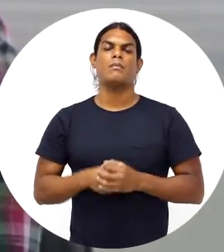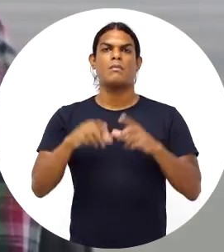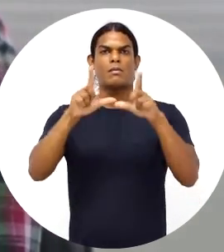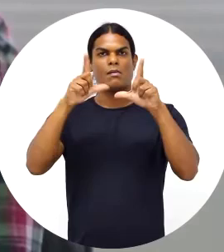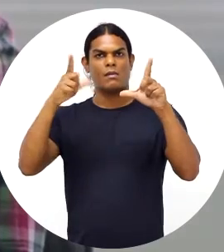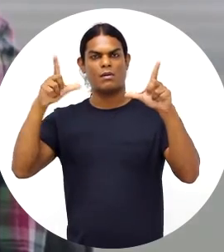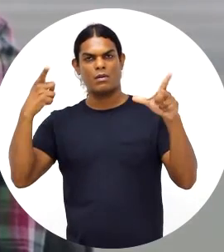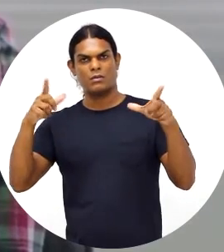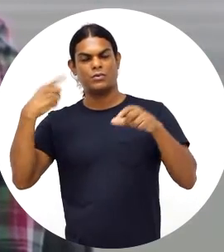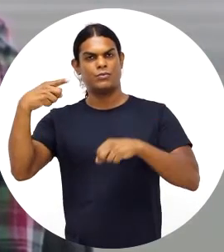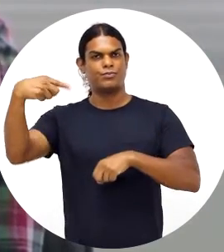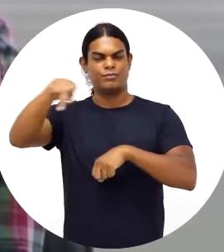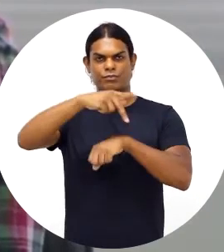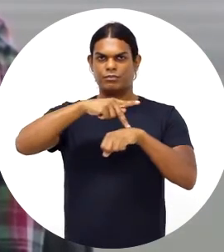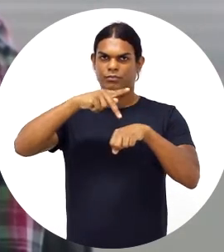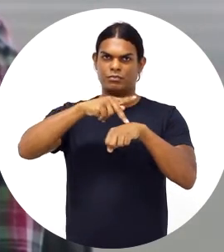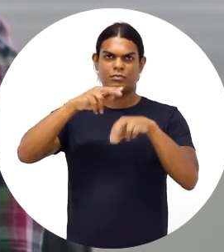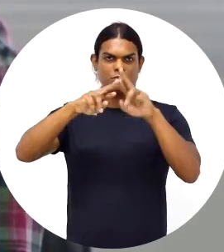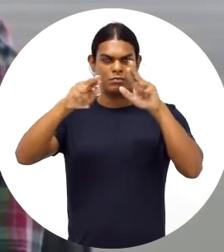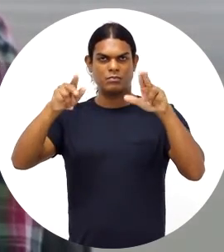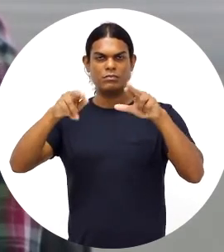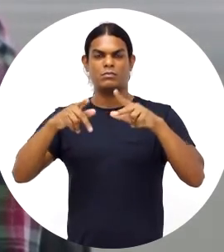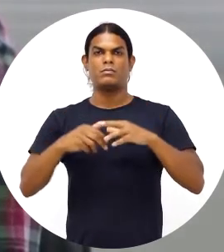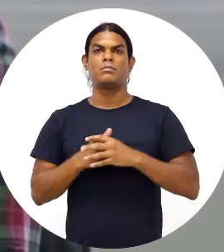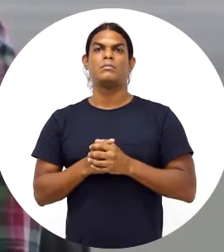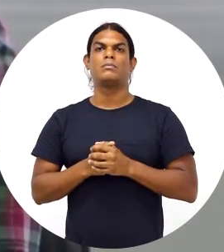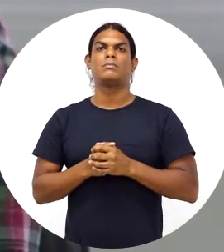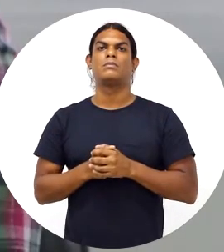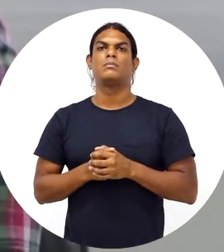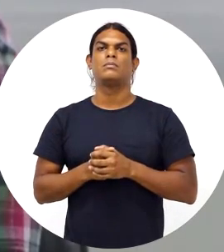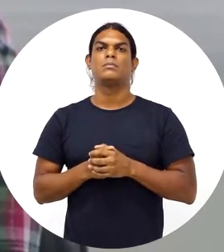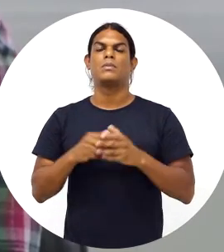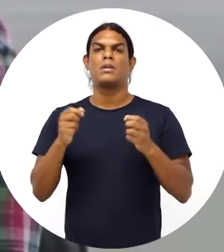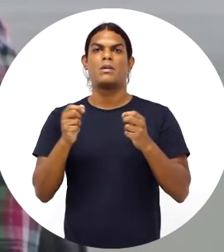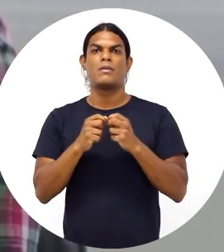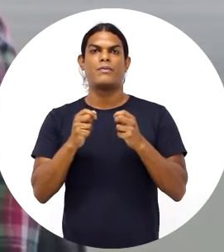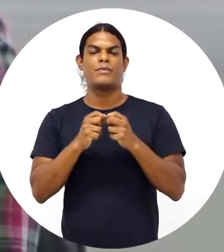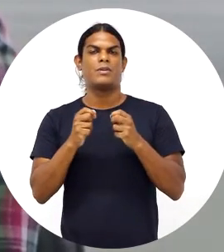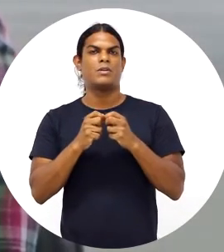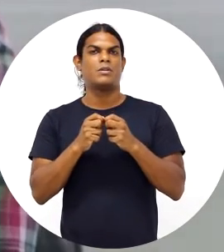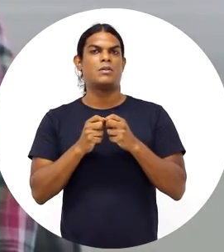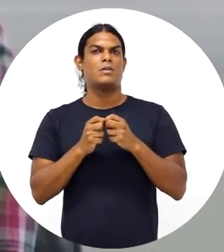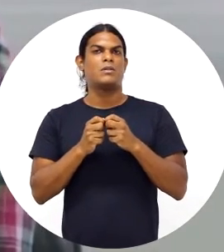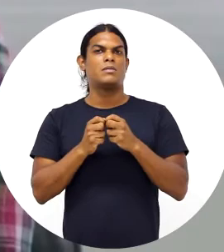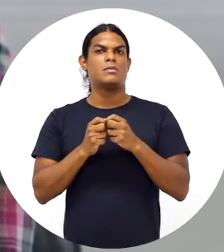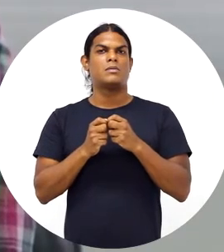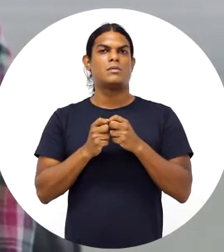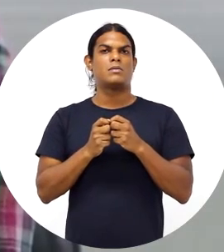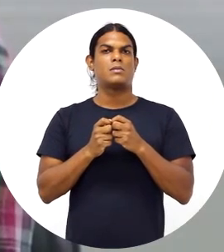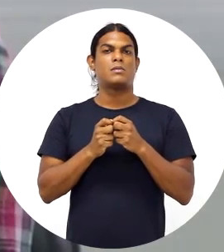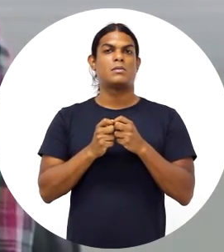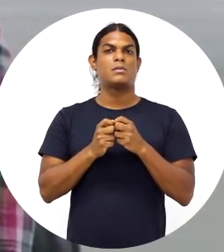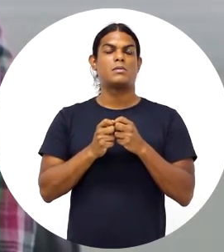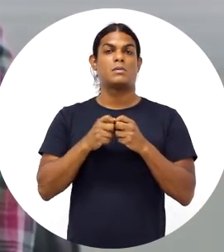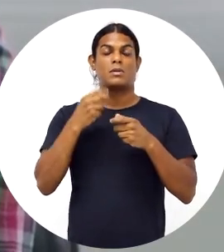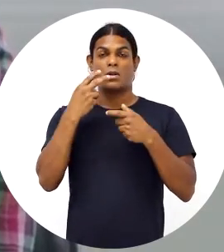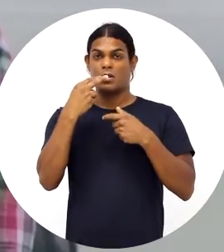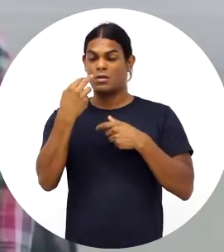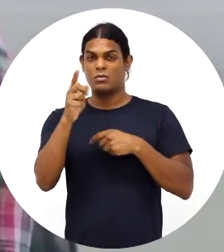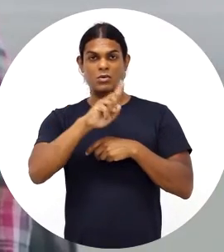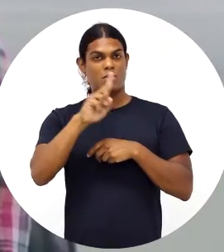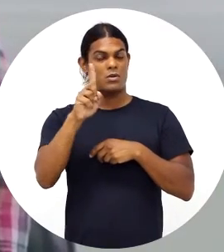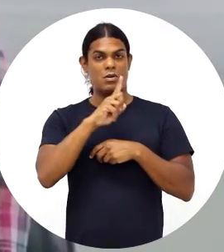estrangeira, nesse critério, classificamos toda aquela escrita em literatura em língua que não